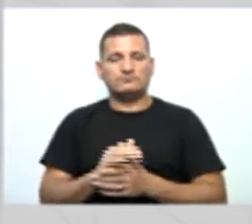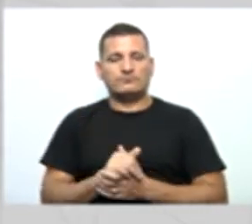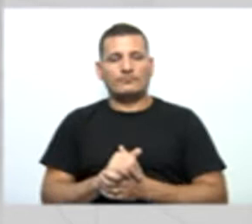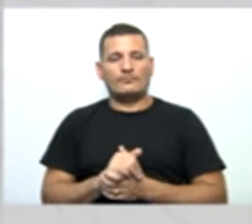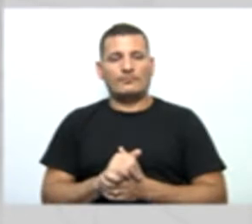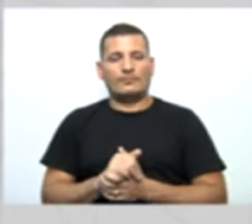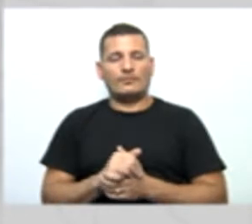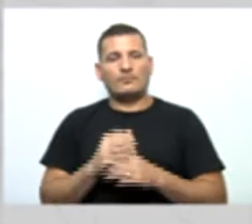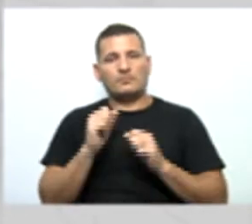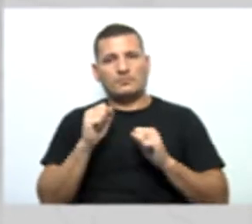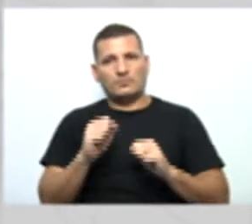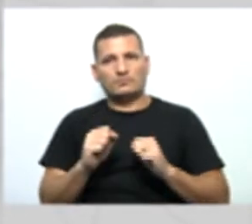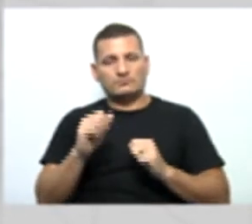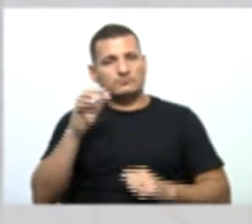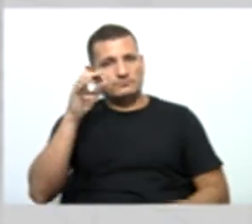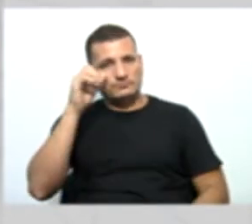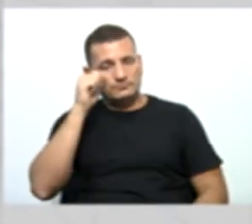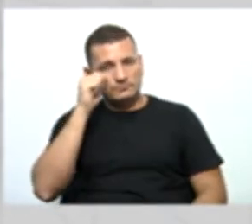pode dormir,